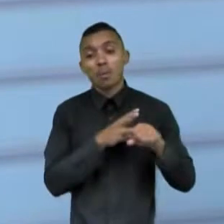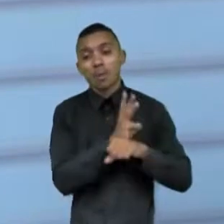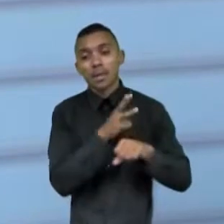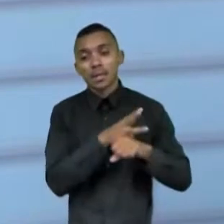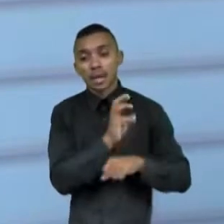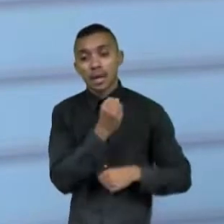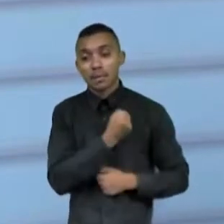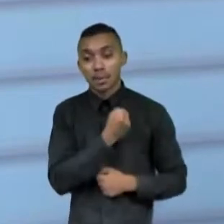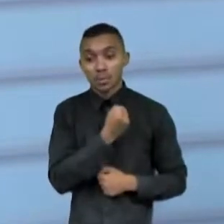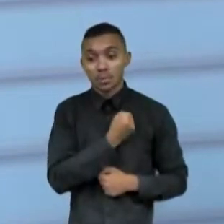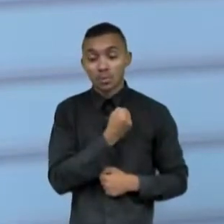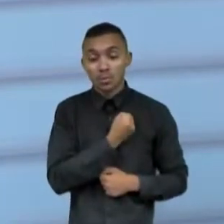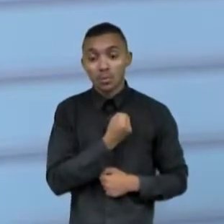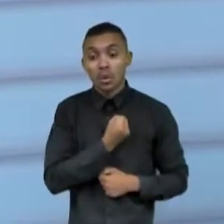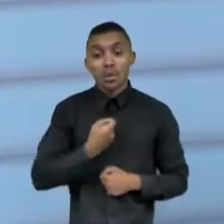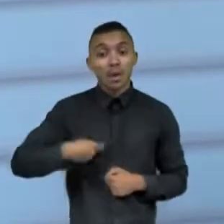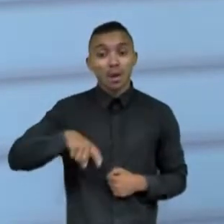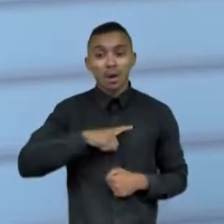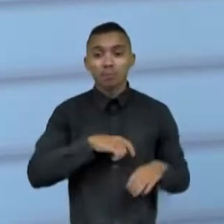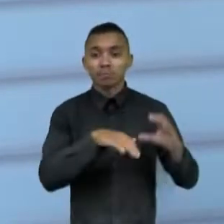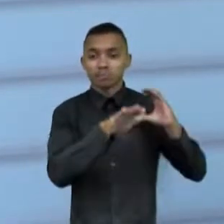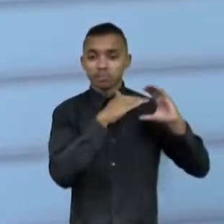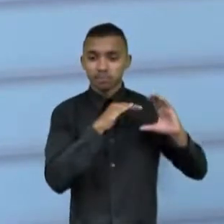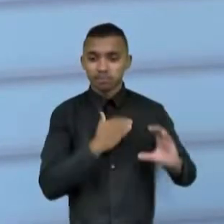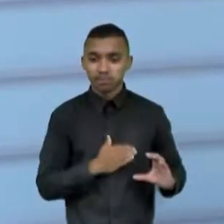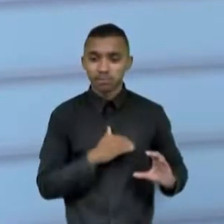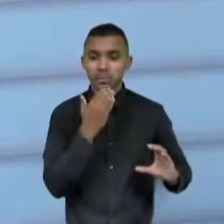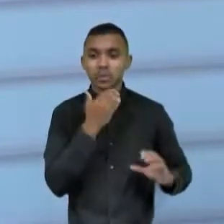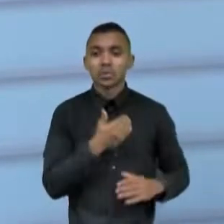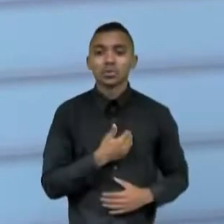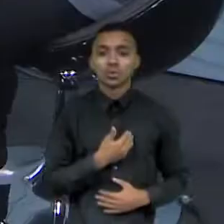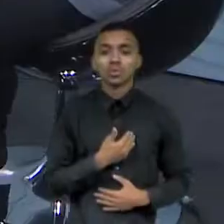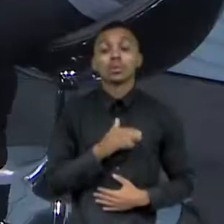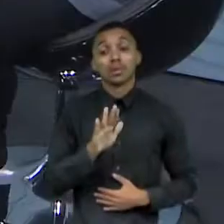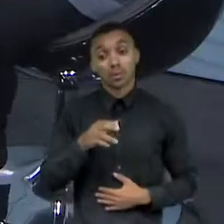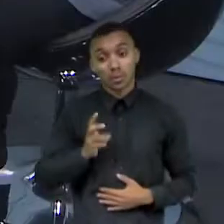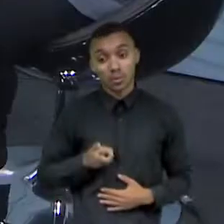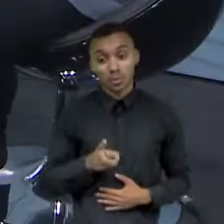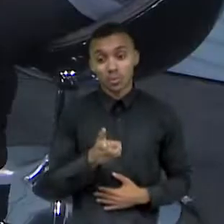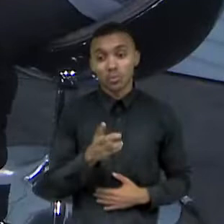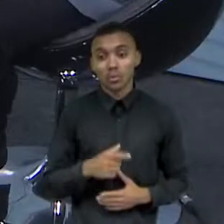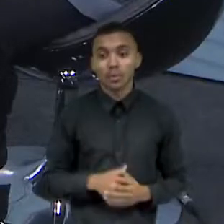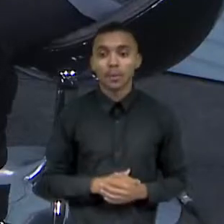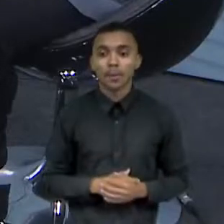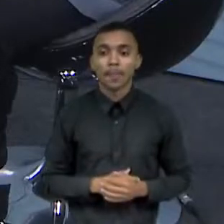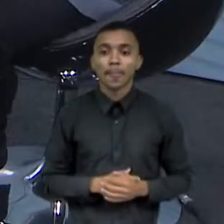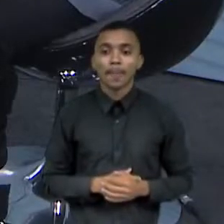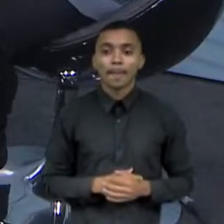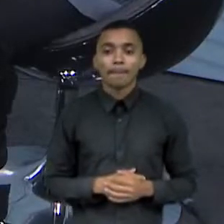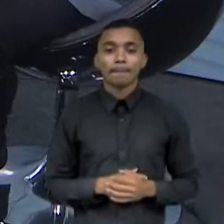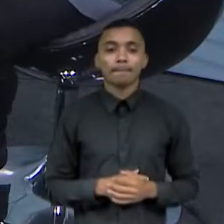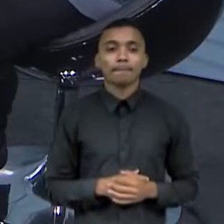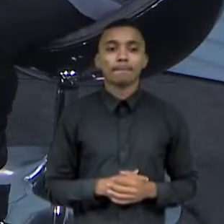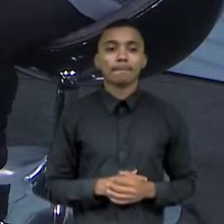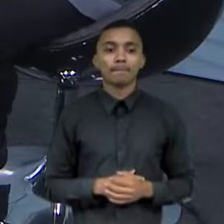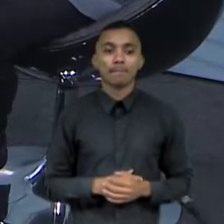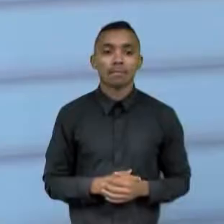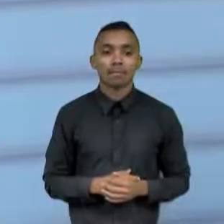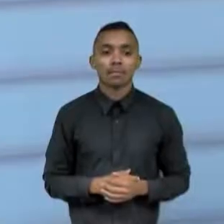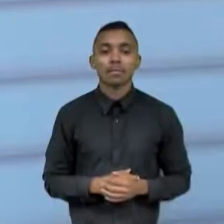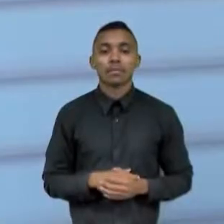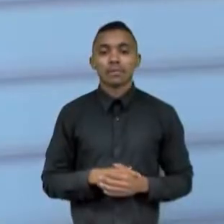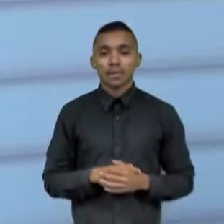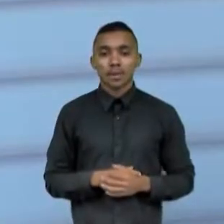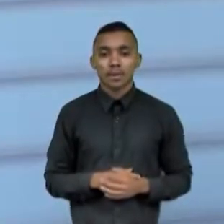escritório passou a receber esses pedidos de atendimento, e continua para receber essas